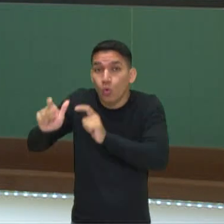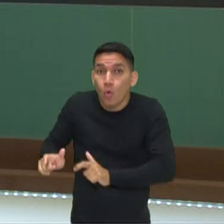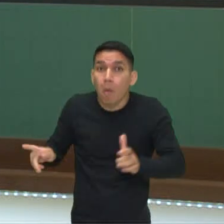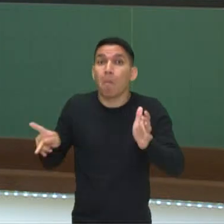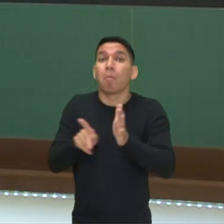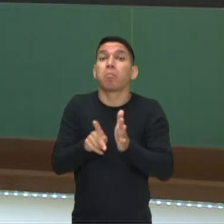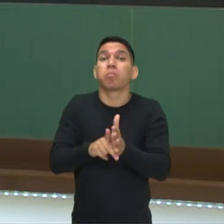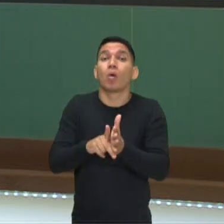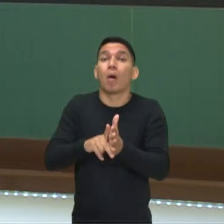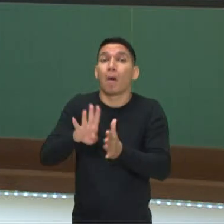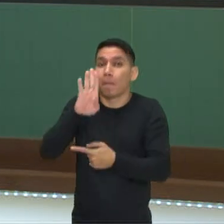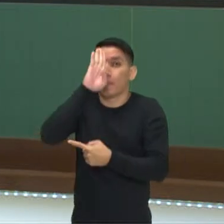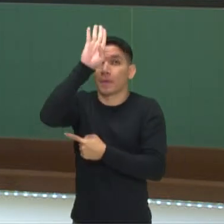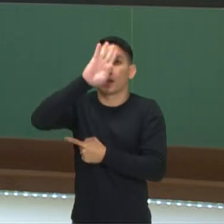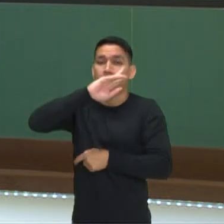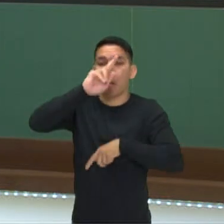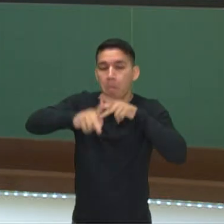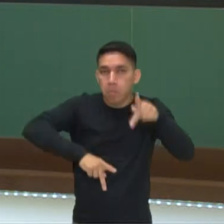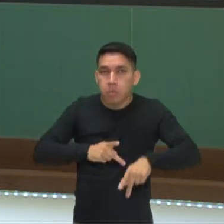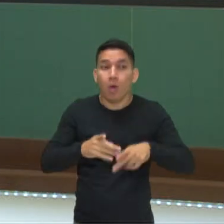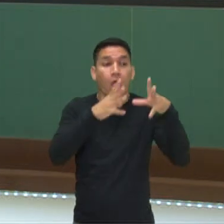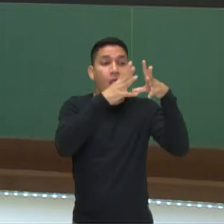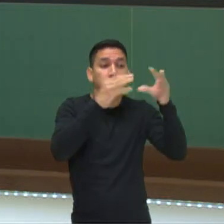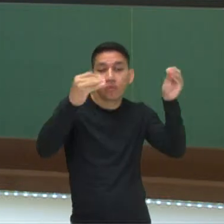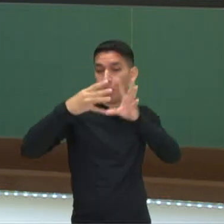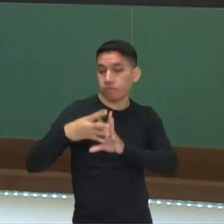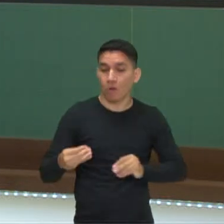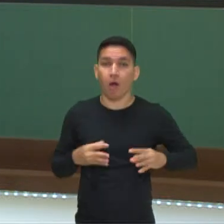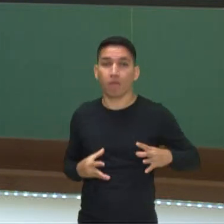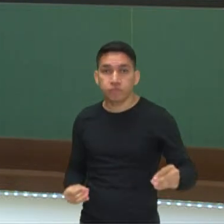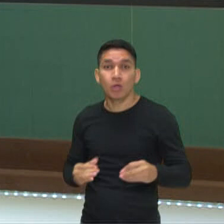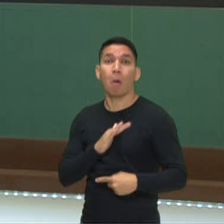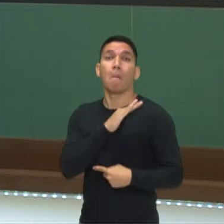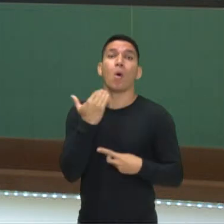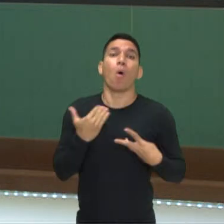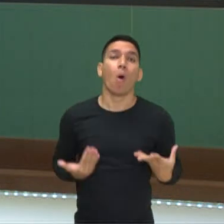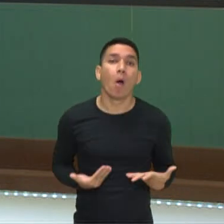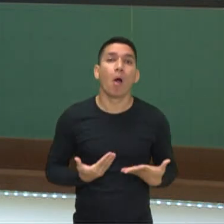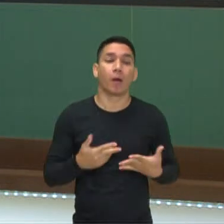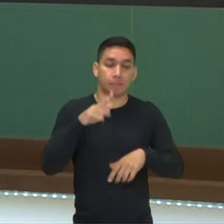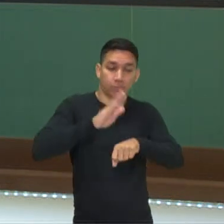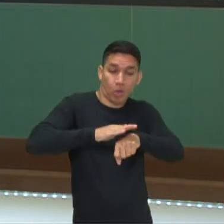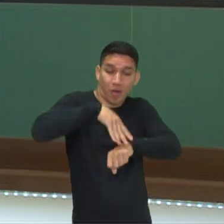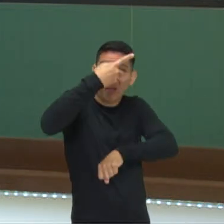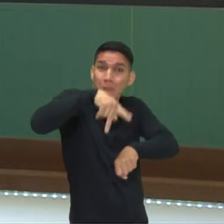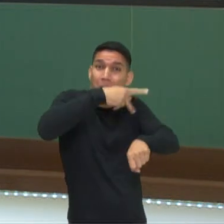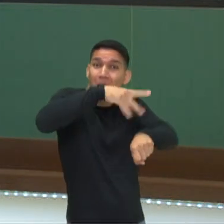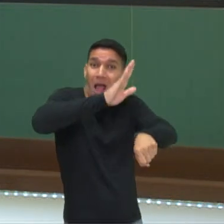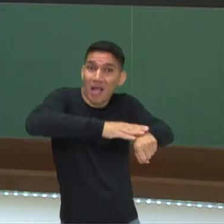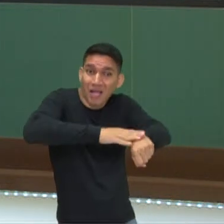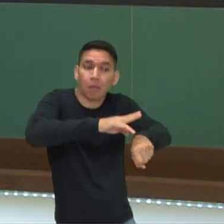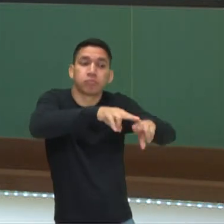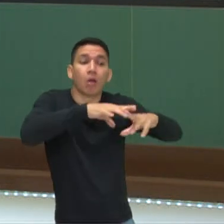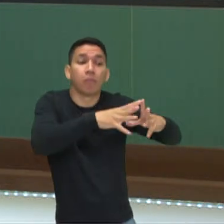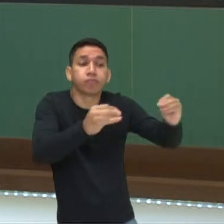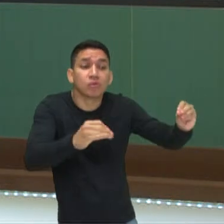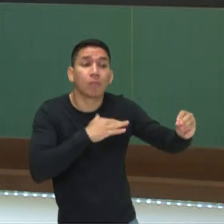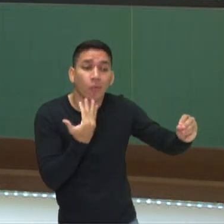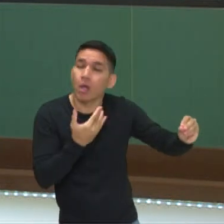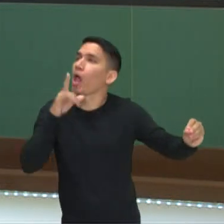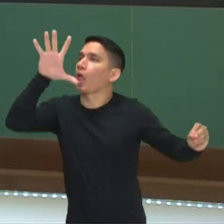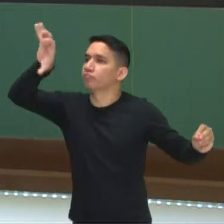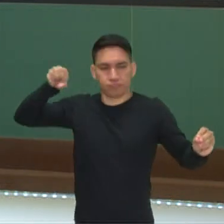povos originários acabaram sendo dizimados, acabaram morrendo, ou tinha muito pouco da população para ser explorado. Então eles